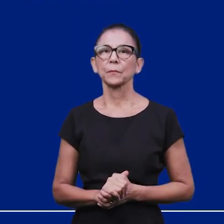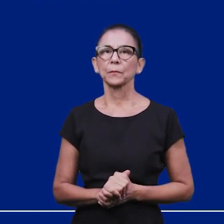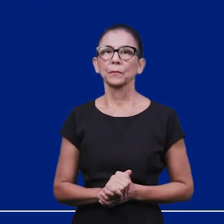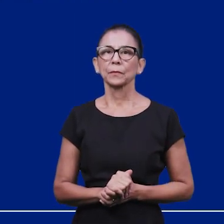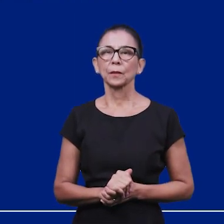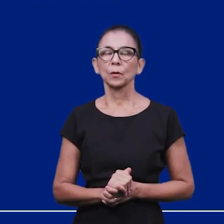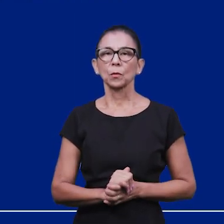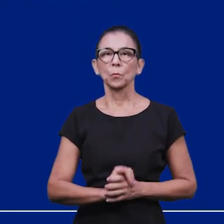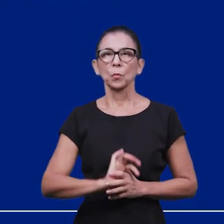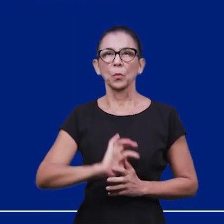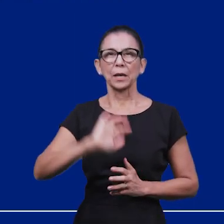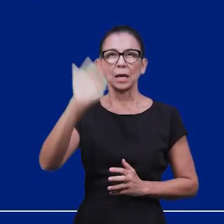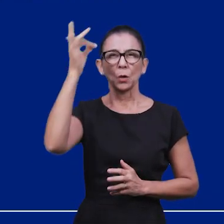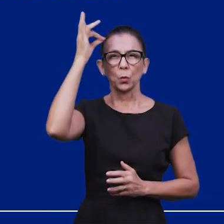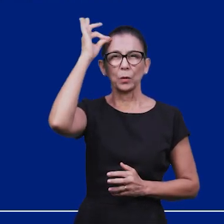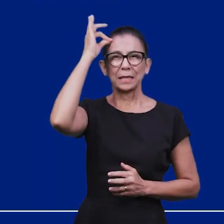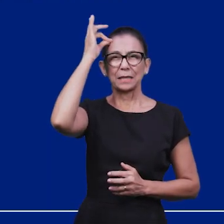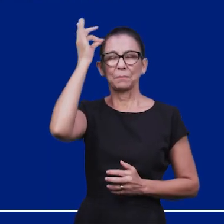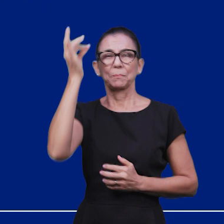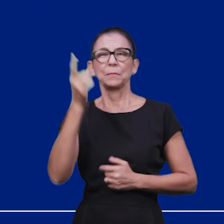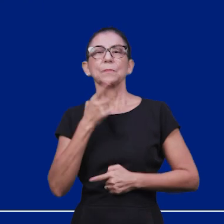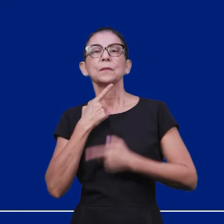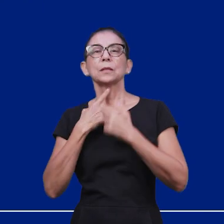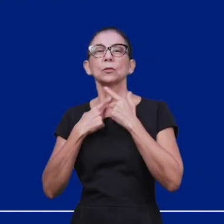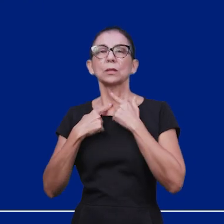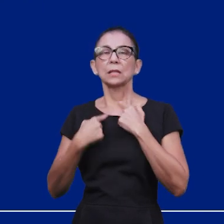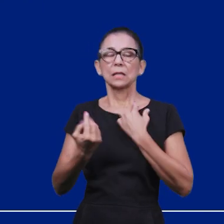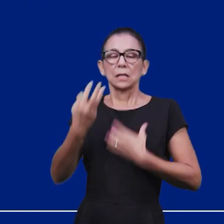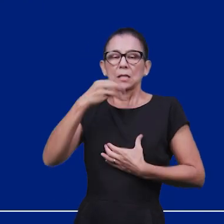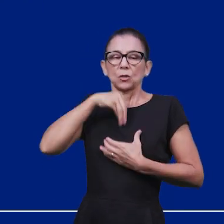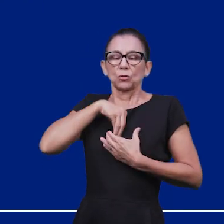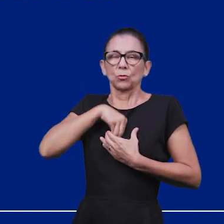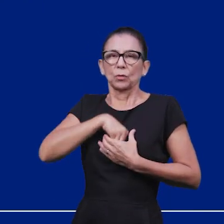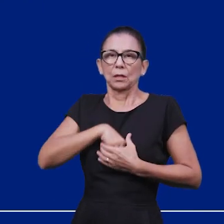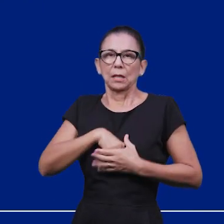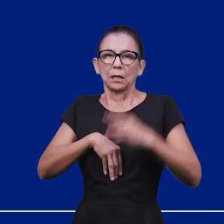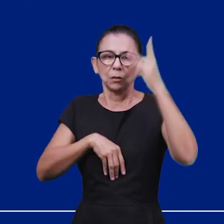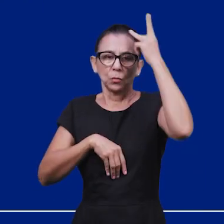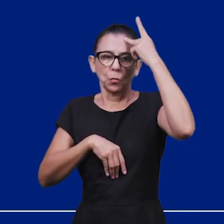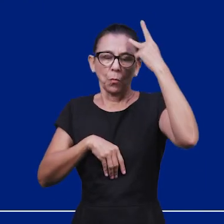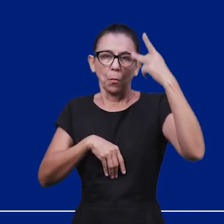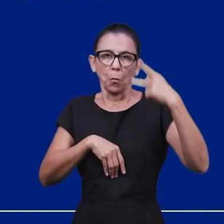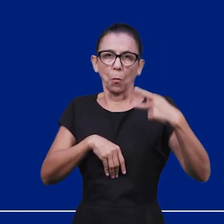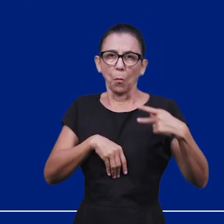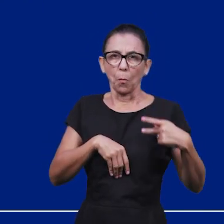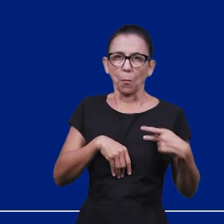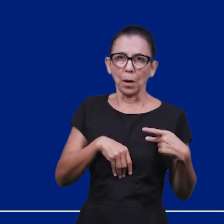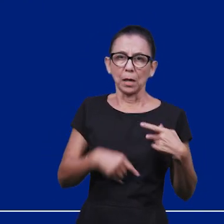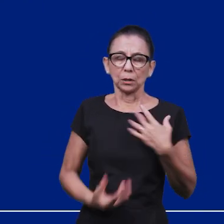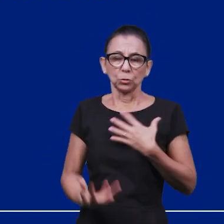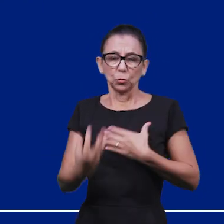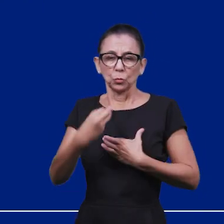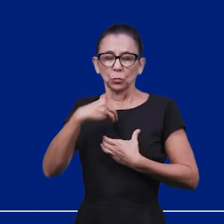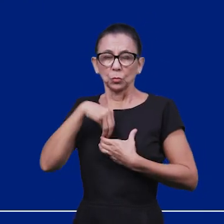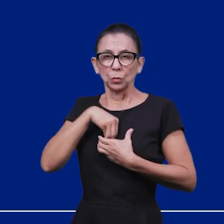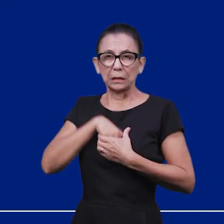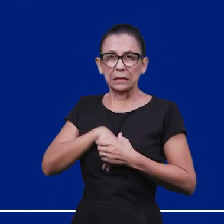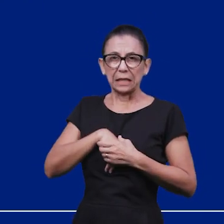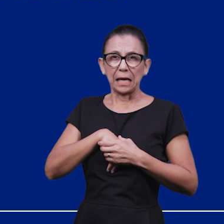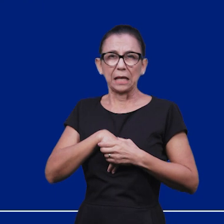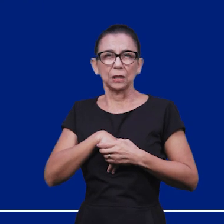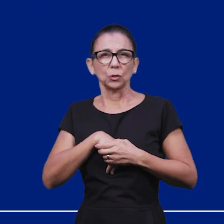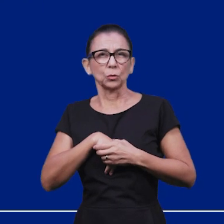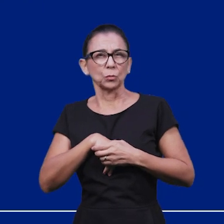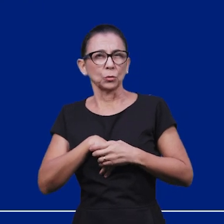cobiça contra o espírito e o espírito contra a carne, e estes opõem-se um ao outro, para que